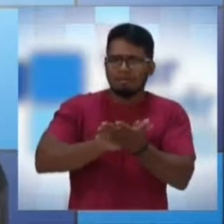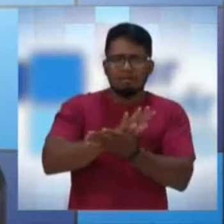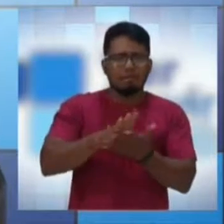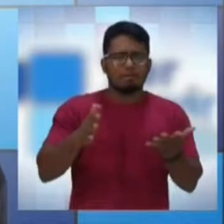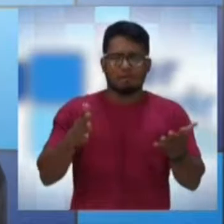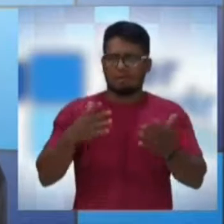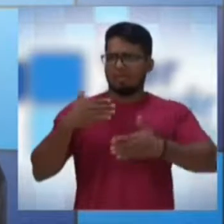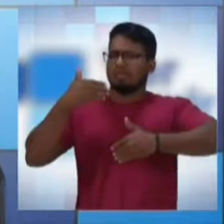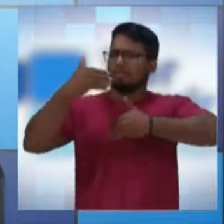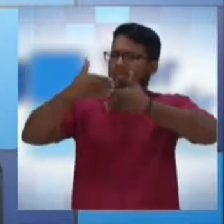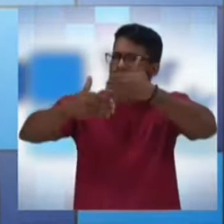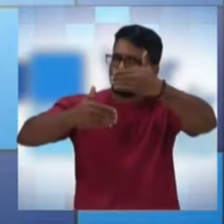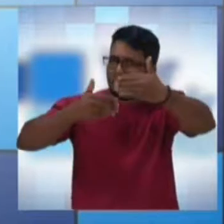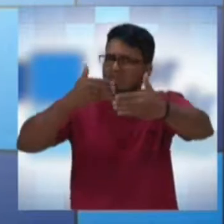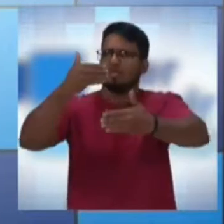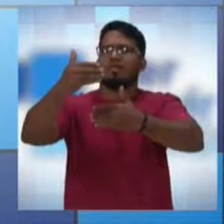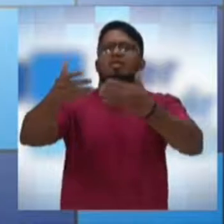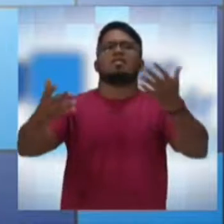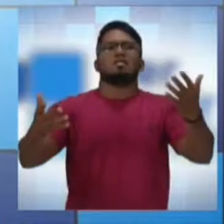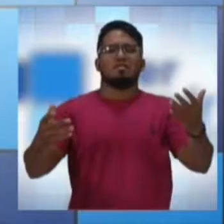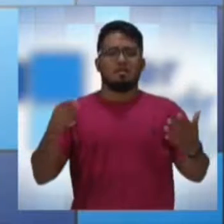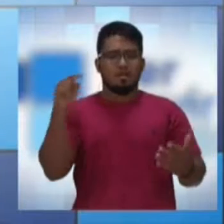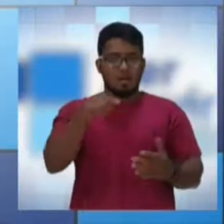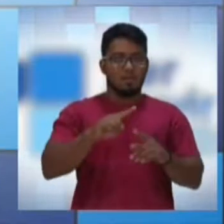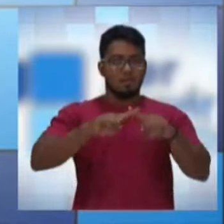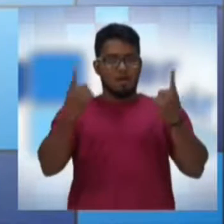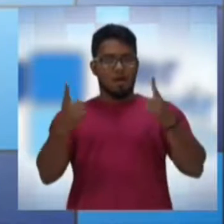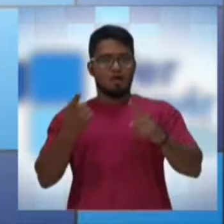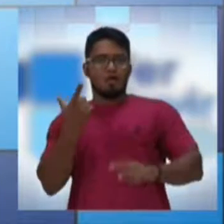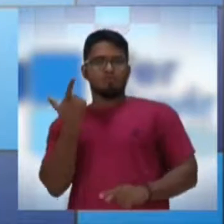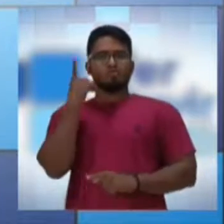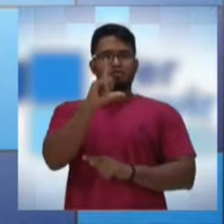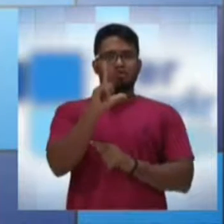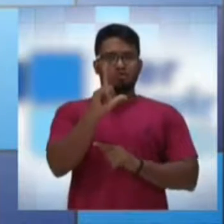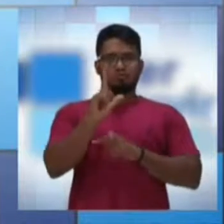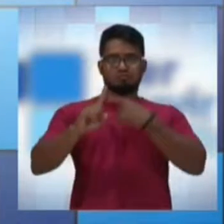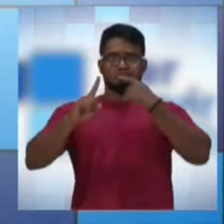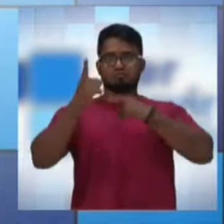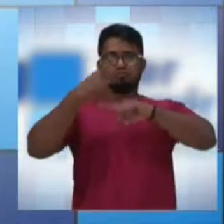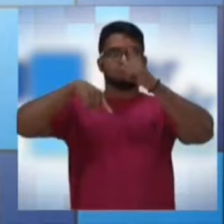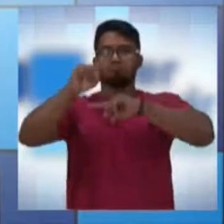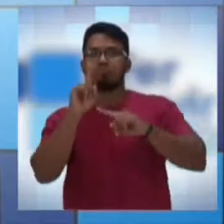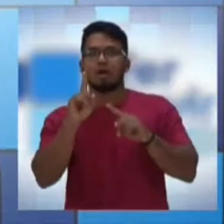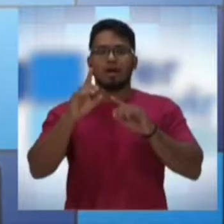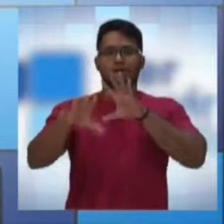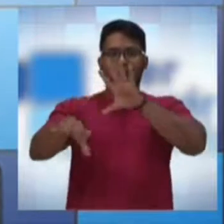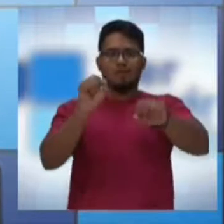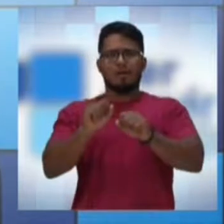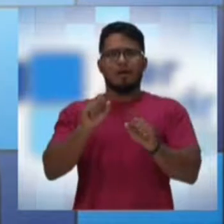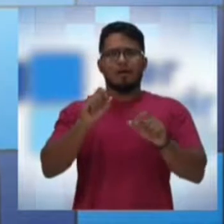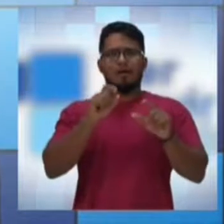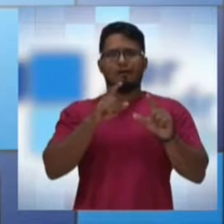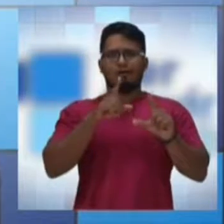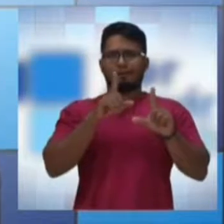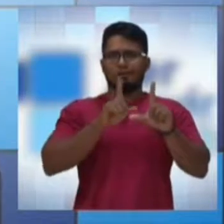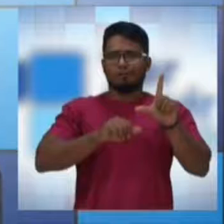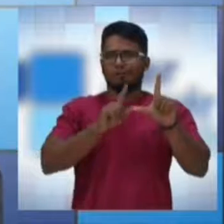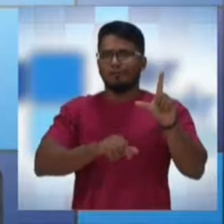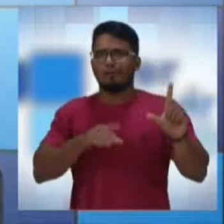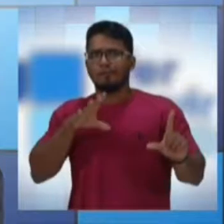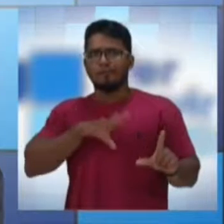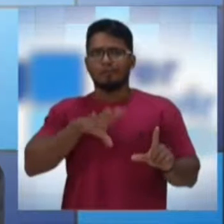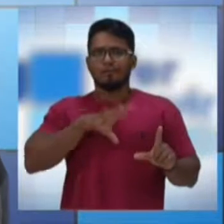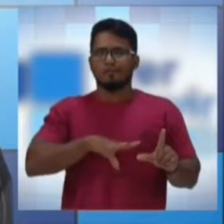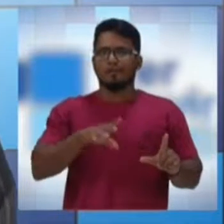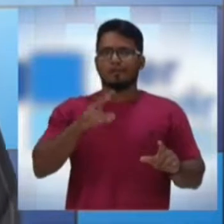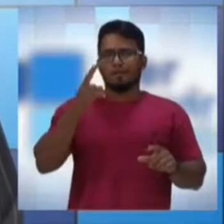Com o passar do tempo, ela conseguiu se formar em letras portuguesas. Com detalhes, uma pessoa